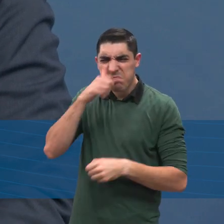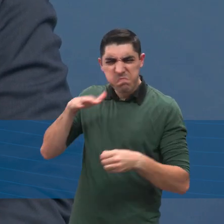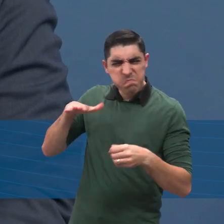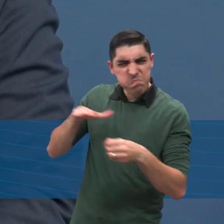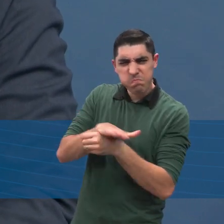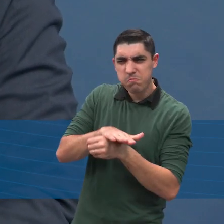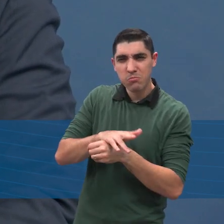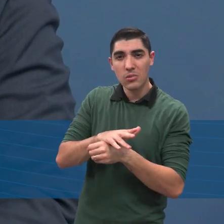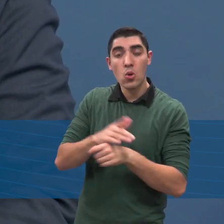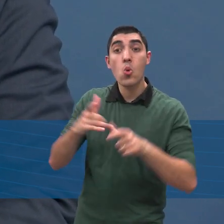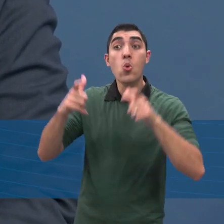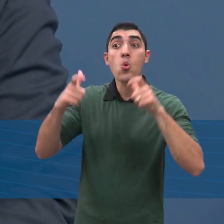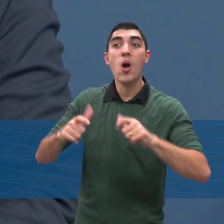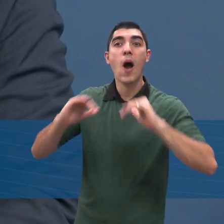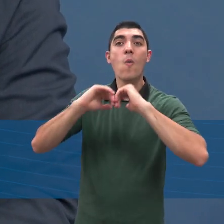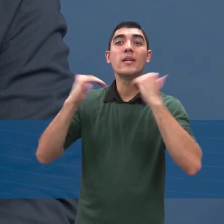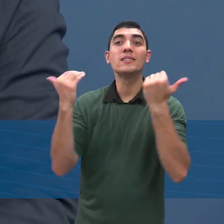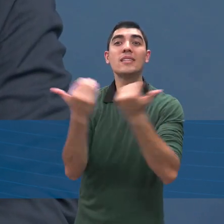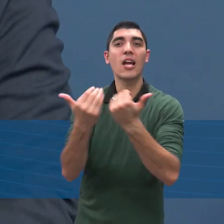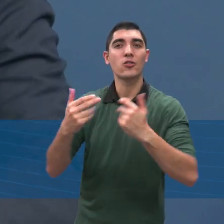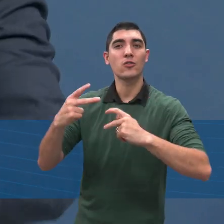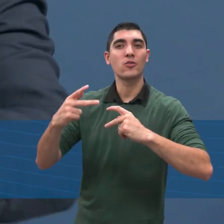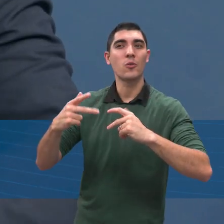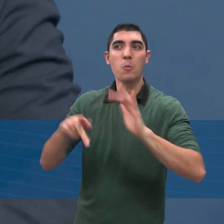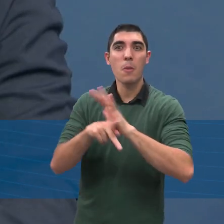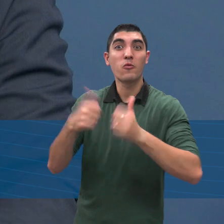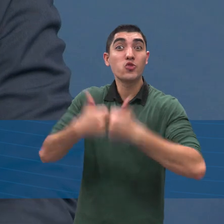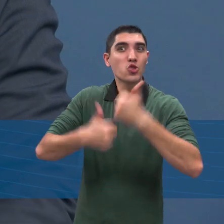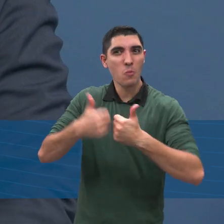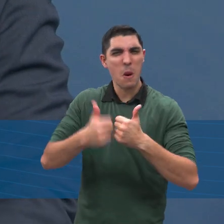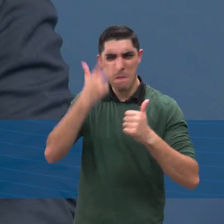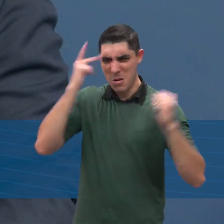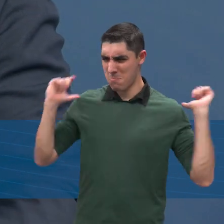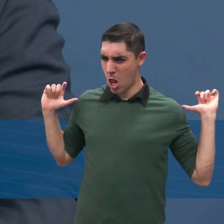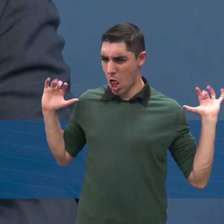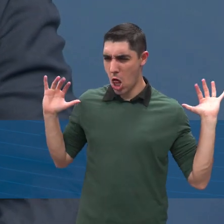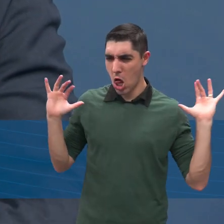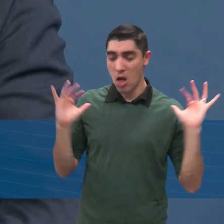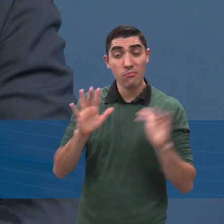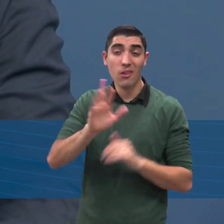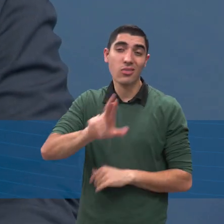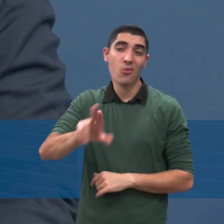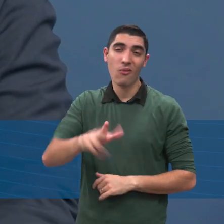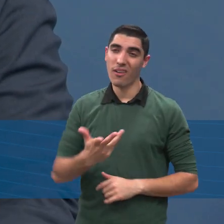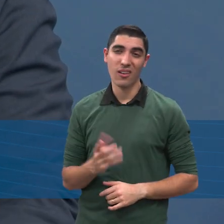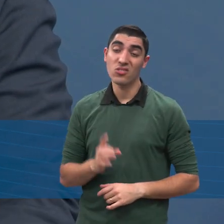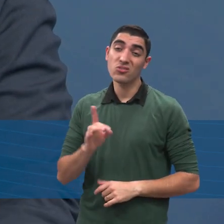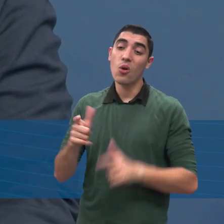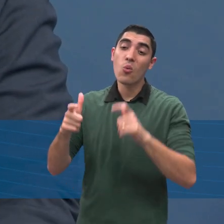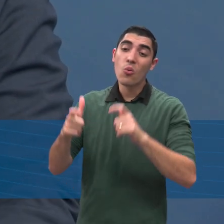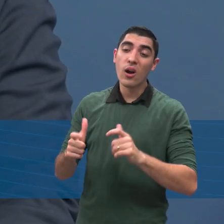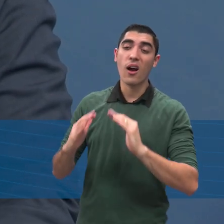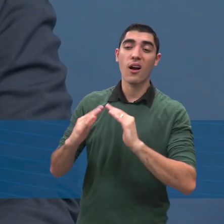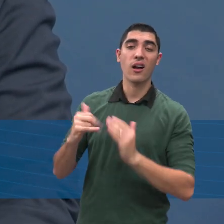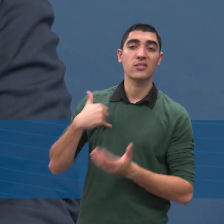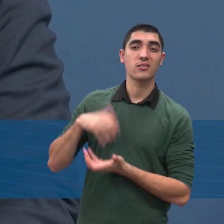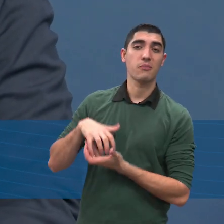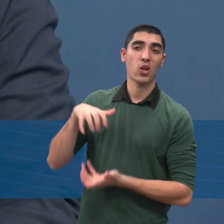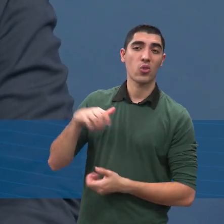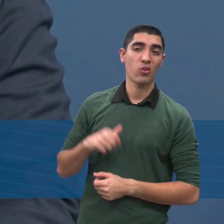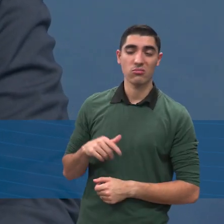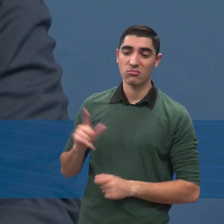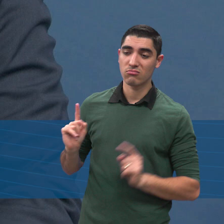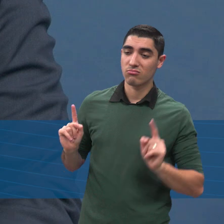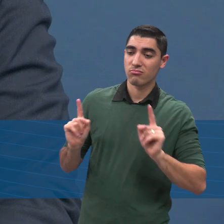tem que ser feito no estádio, entendeu? E não, é feito ali na casa do idoso e tal. Então, por quê? Porque o número de pessoas que vai participar é pequeno, mas